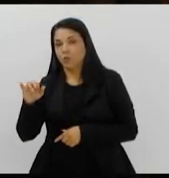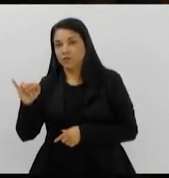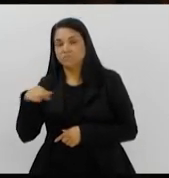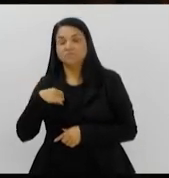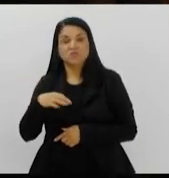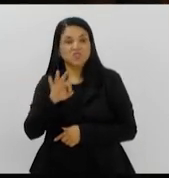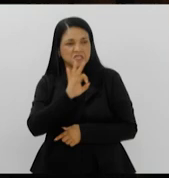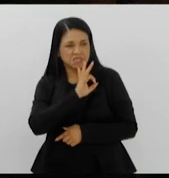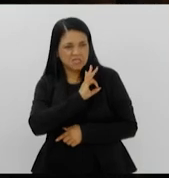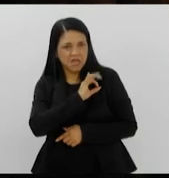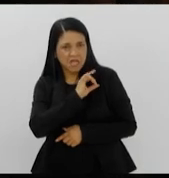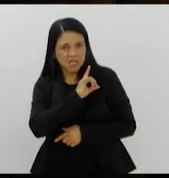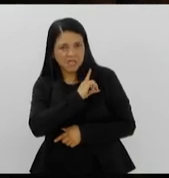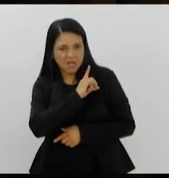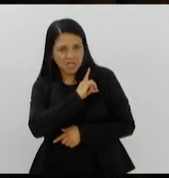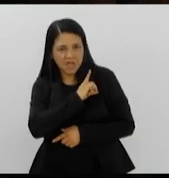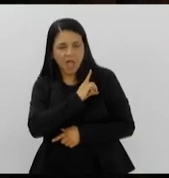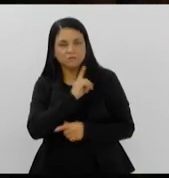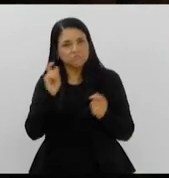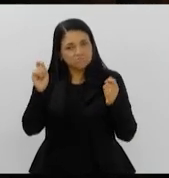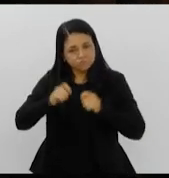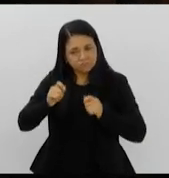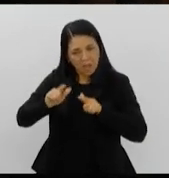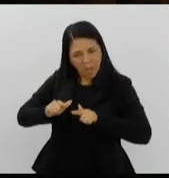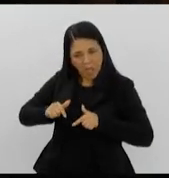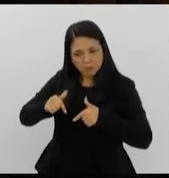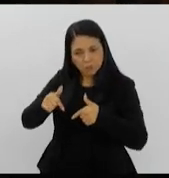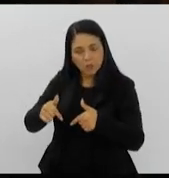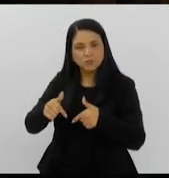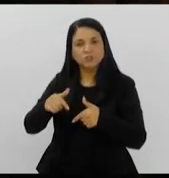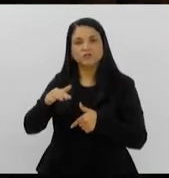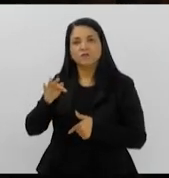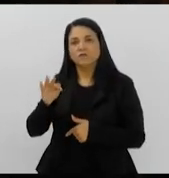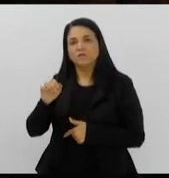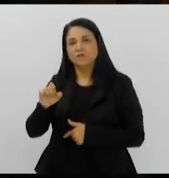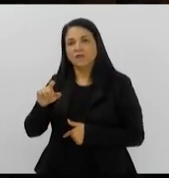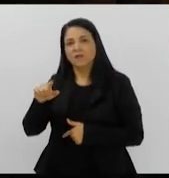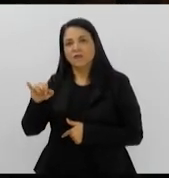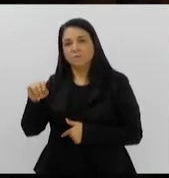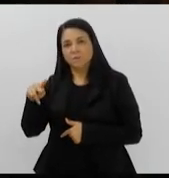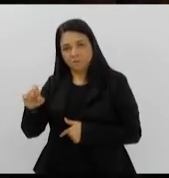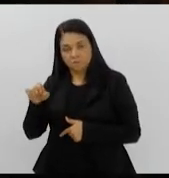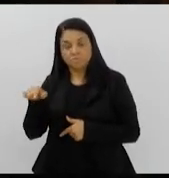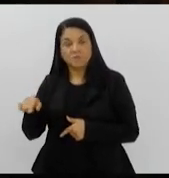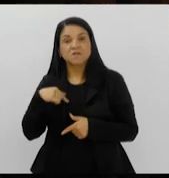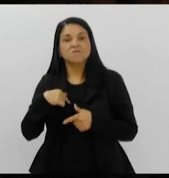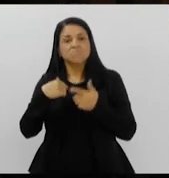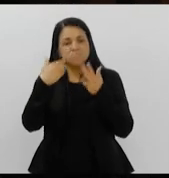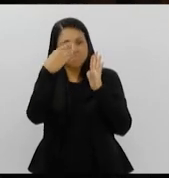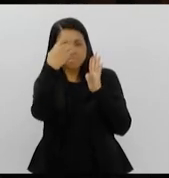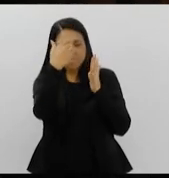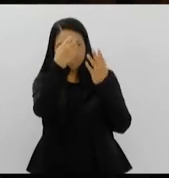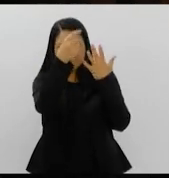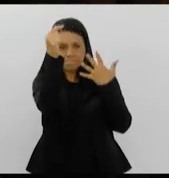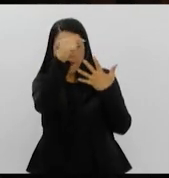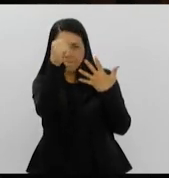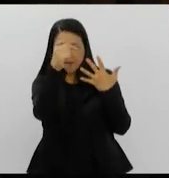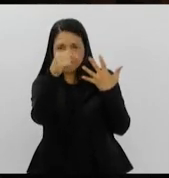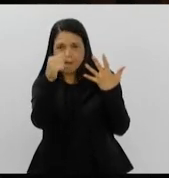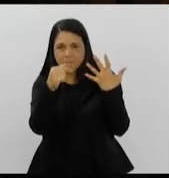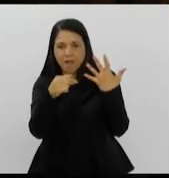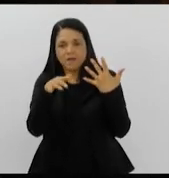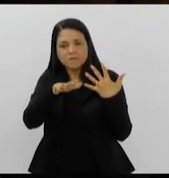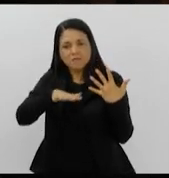delegado competente, um delegado atuante, para poder relatar tudo o que tem ocorrido na região de Nova